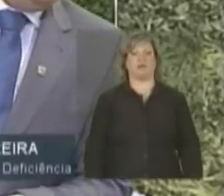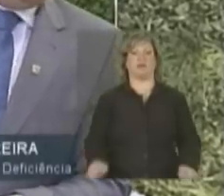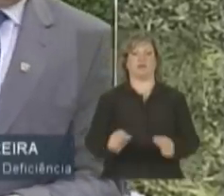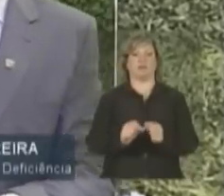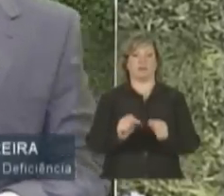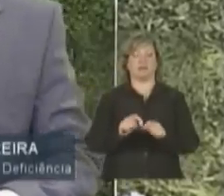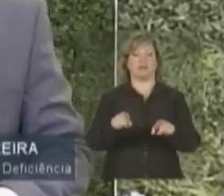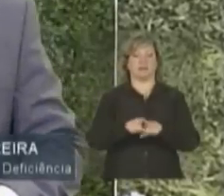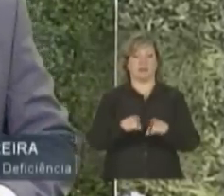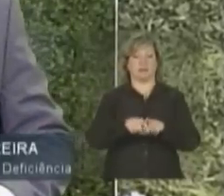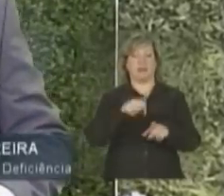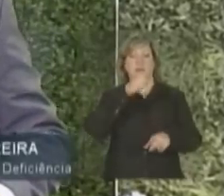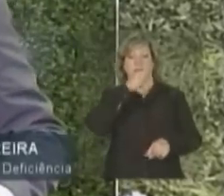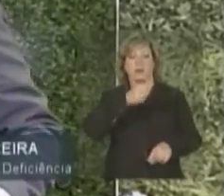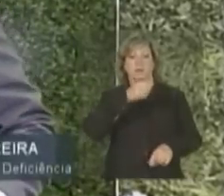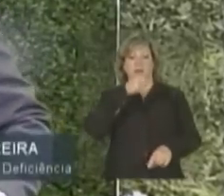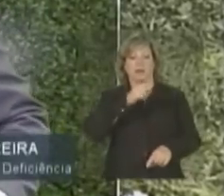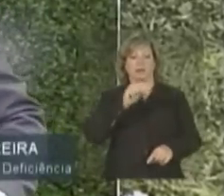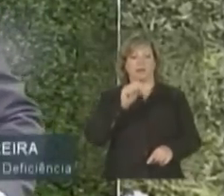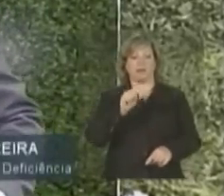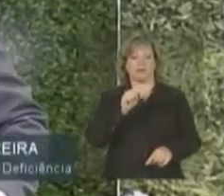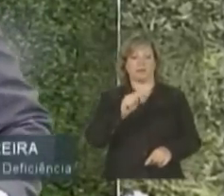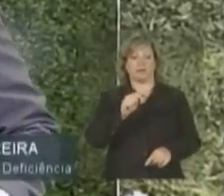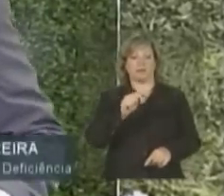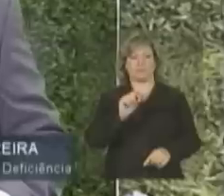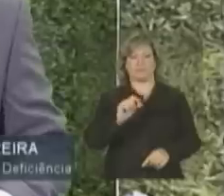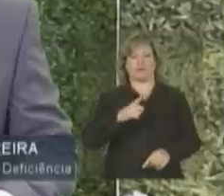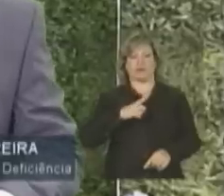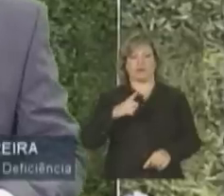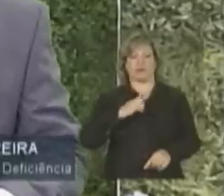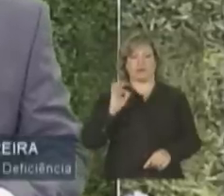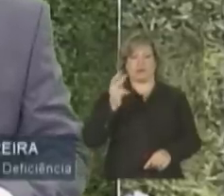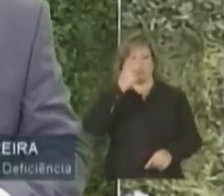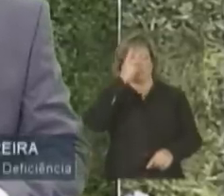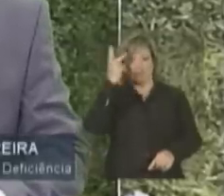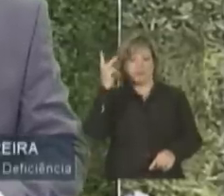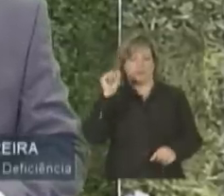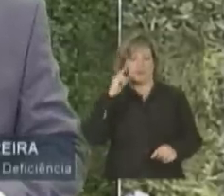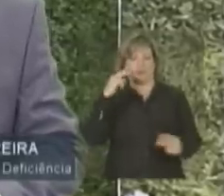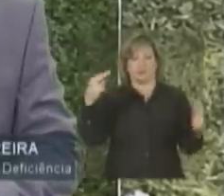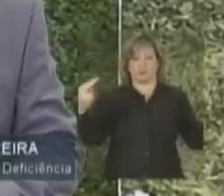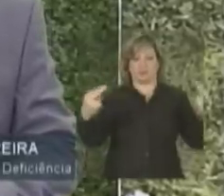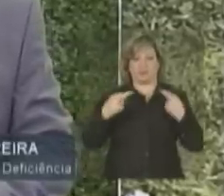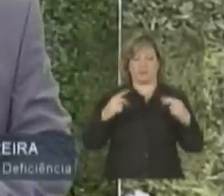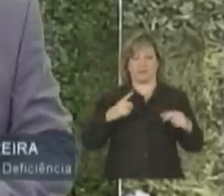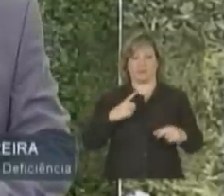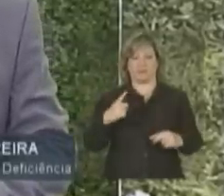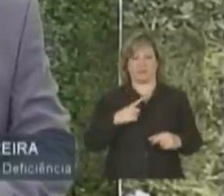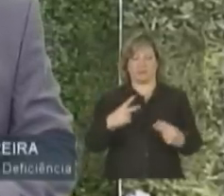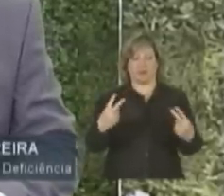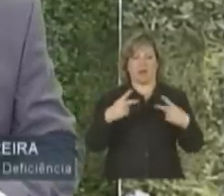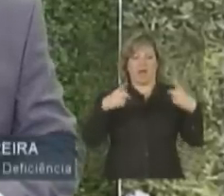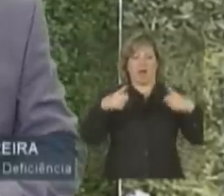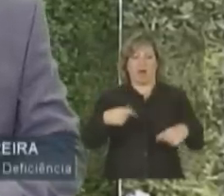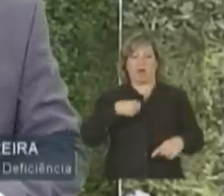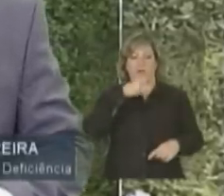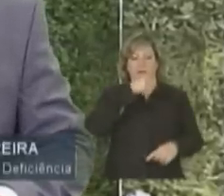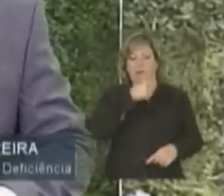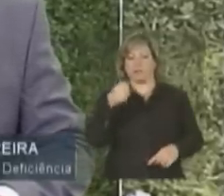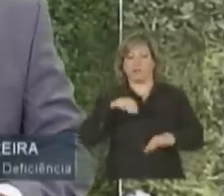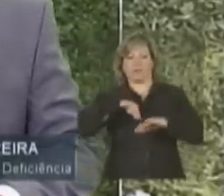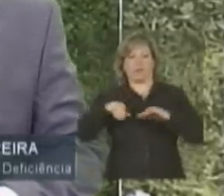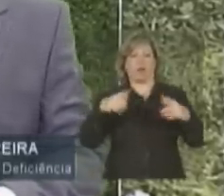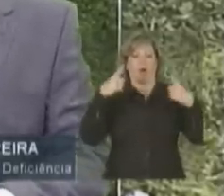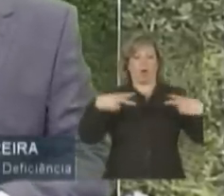fala fora do microfone para que as pessoas com deficiência visual possam me localizar aqui, olhando exatamente para o espaço que nós estamos.